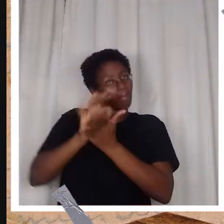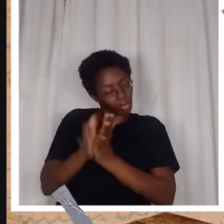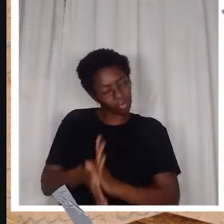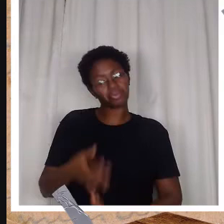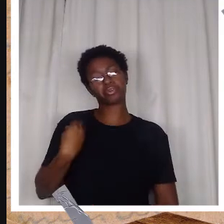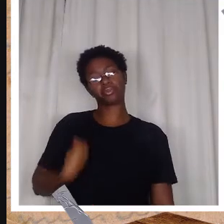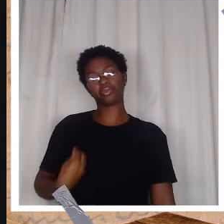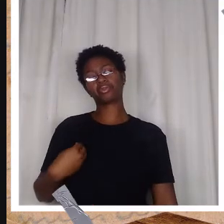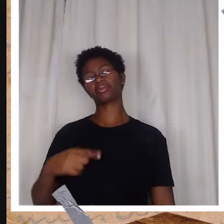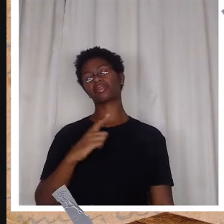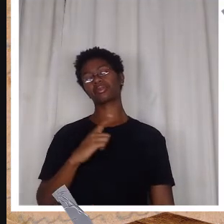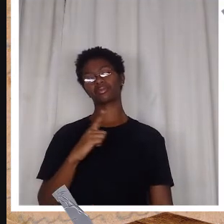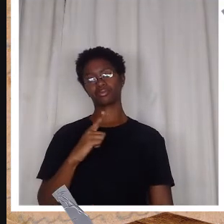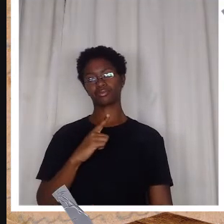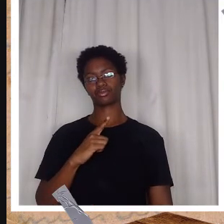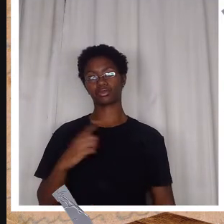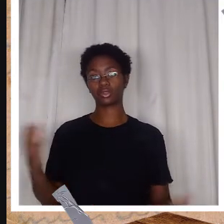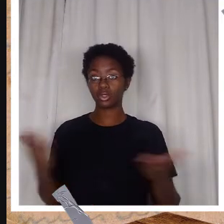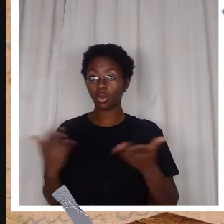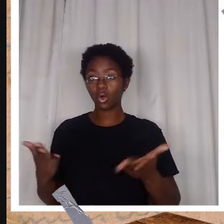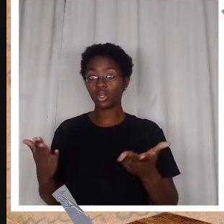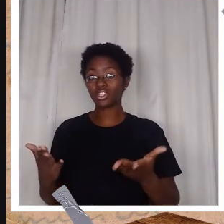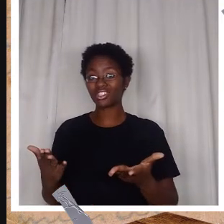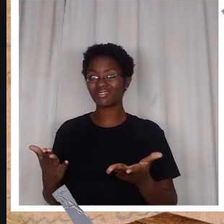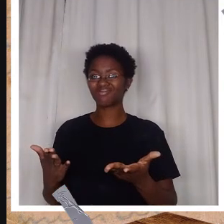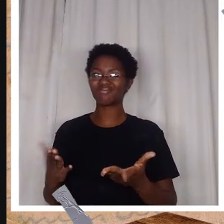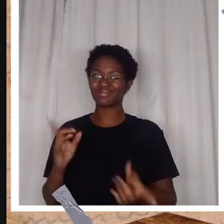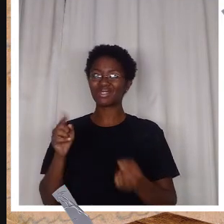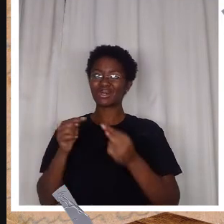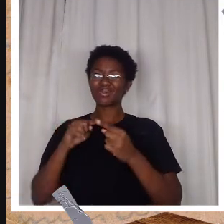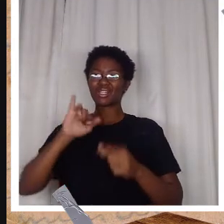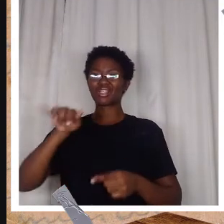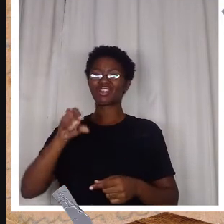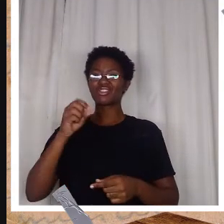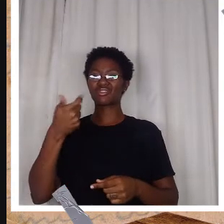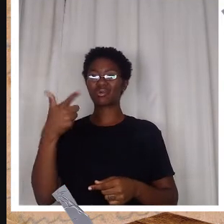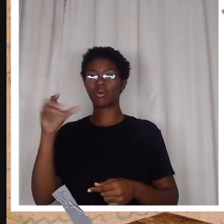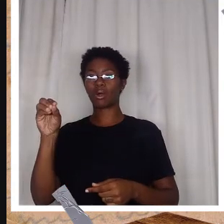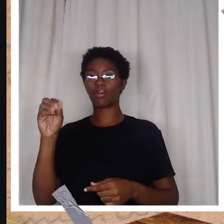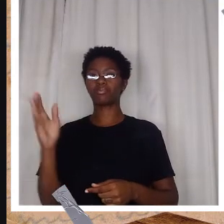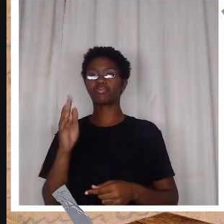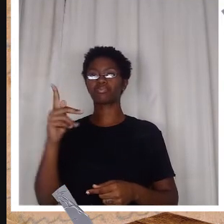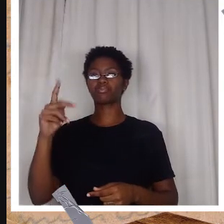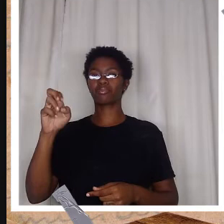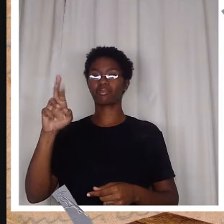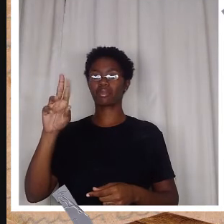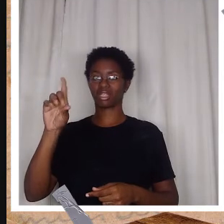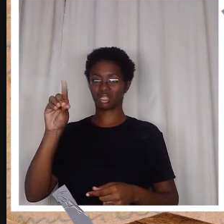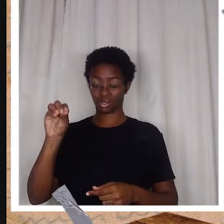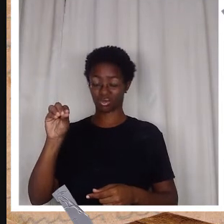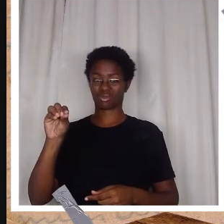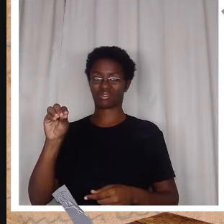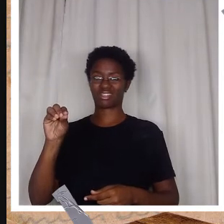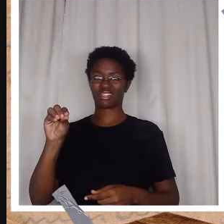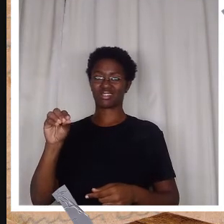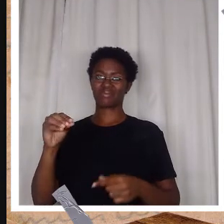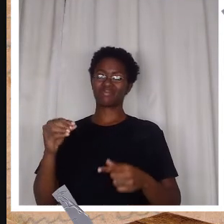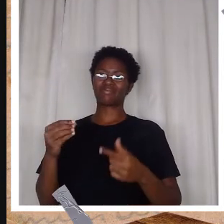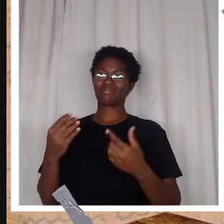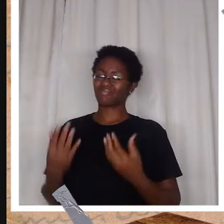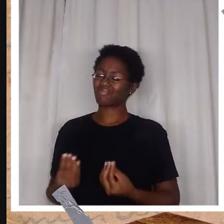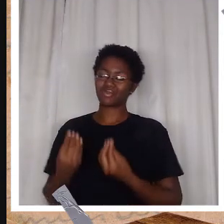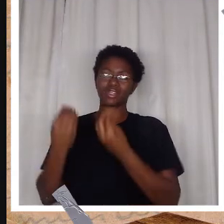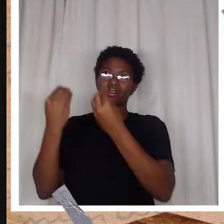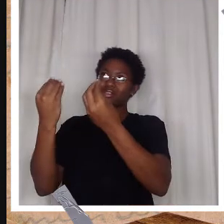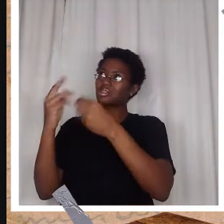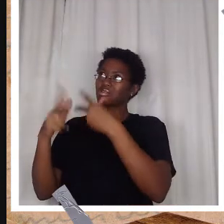João Pedro, na esperança de que em algum momento a gente possa dizer que acabou, e que a gente não vai ver